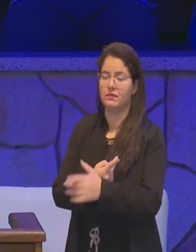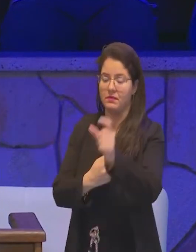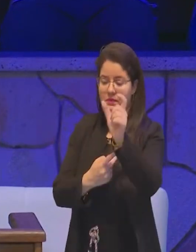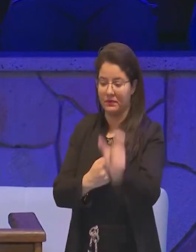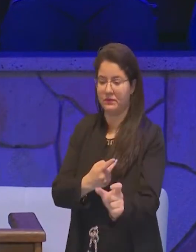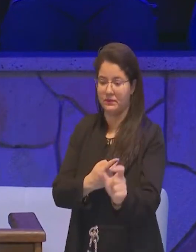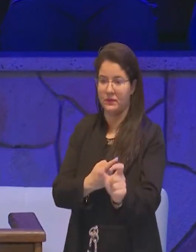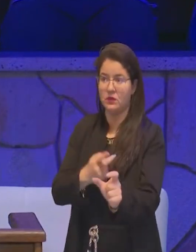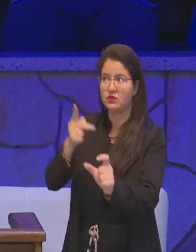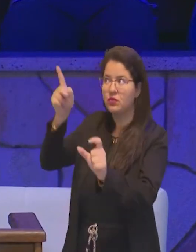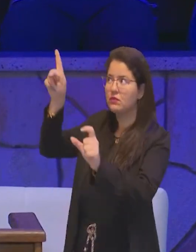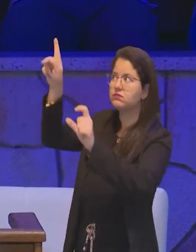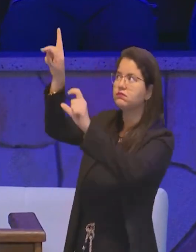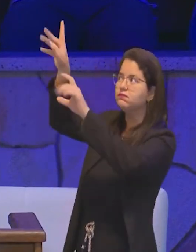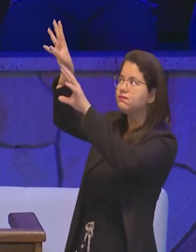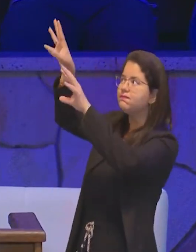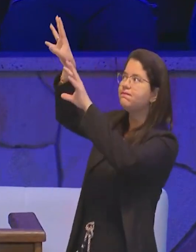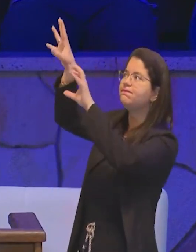essa palavra,